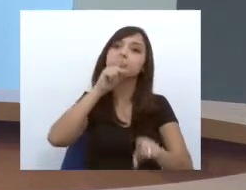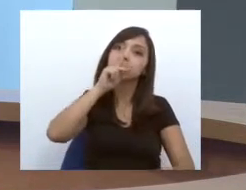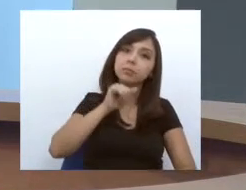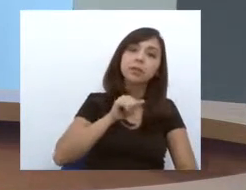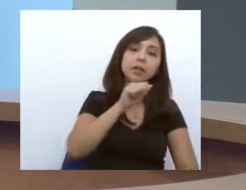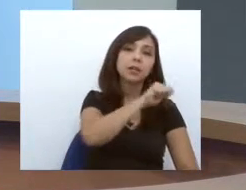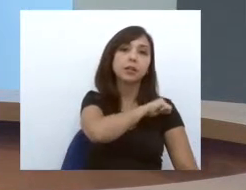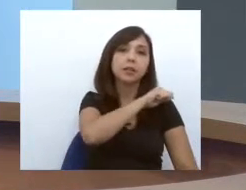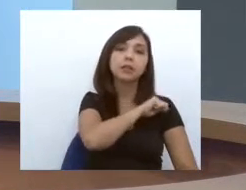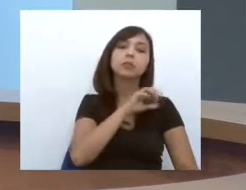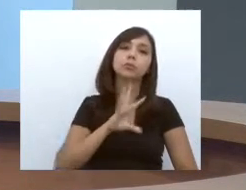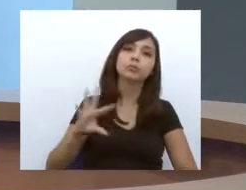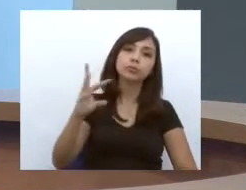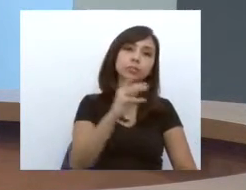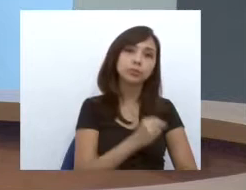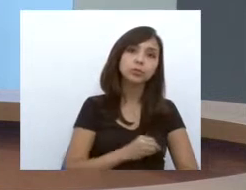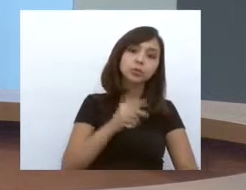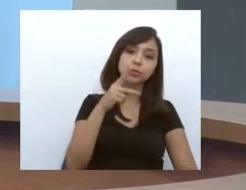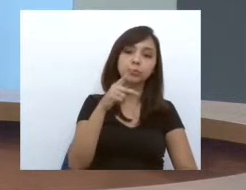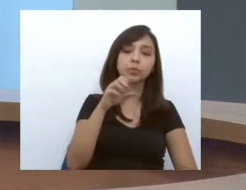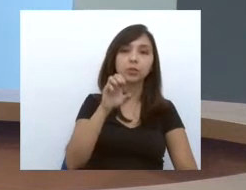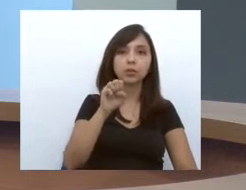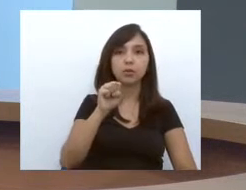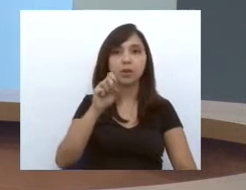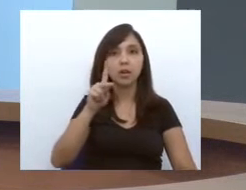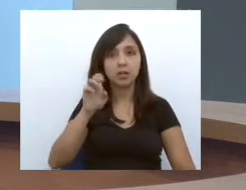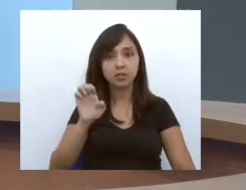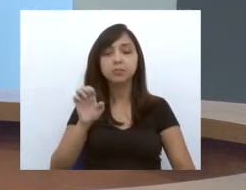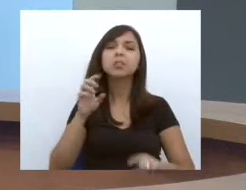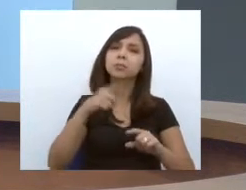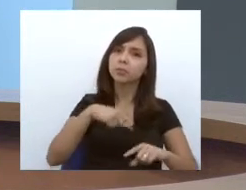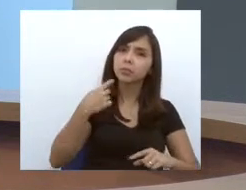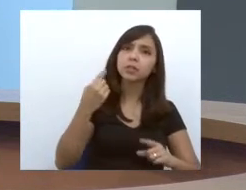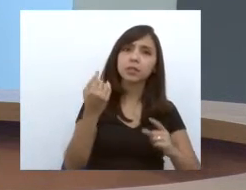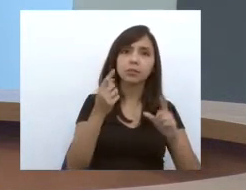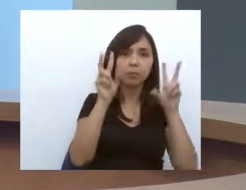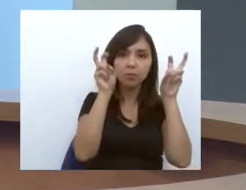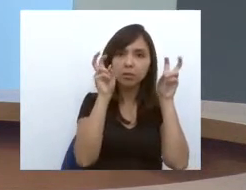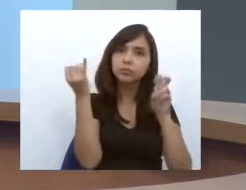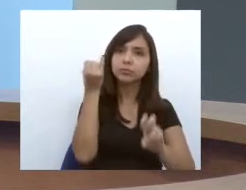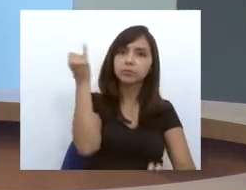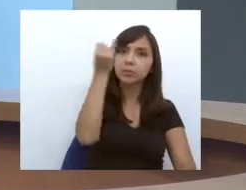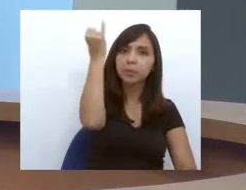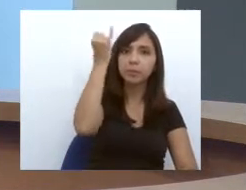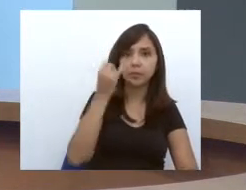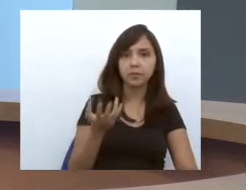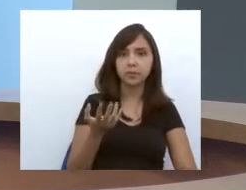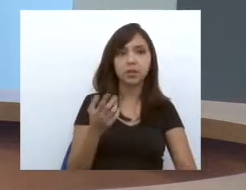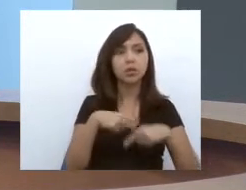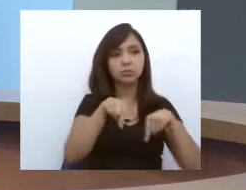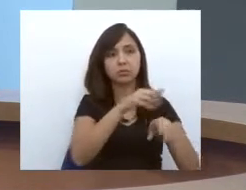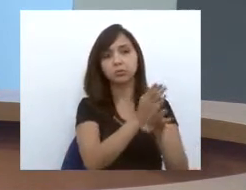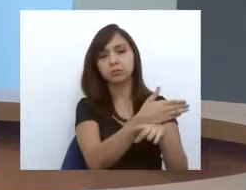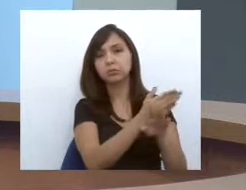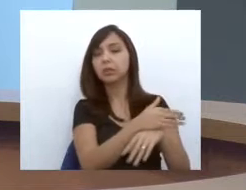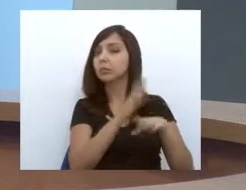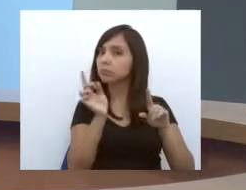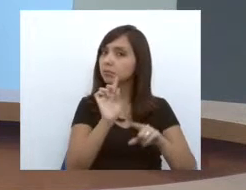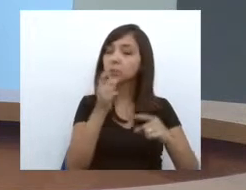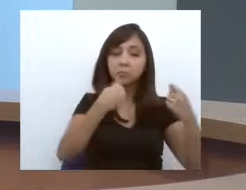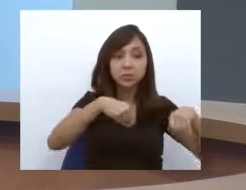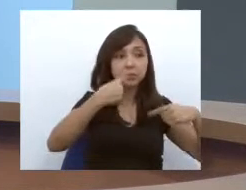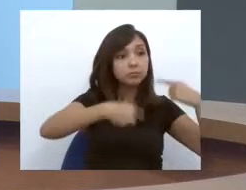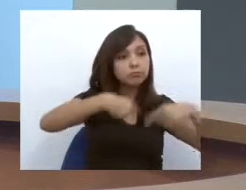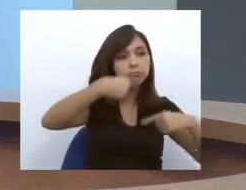alunos, e além dos sindicatos de classe, a POSP, porque uma questão tão relevante como essa, vereador Lamé, não pode ficar sem um amplo debate.